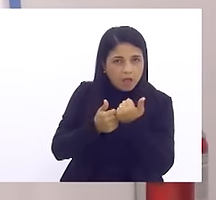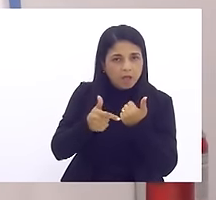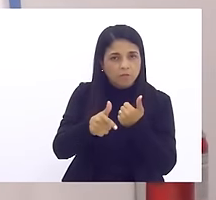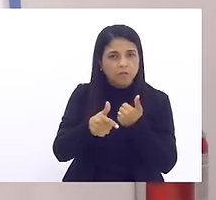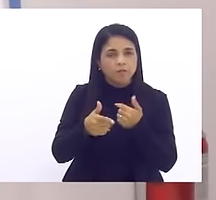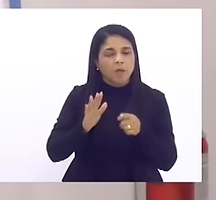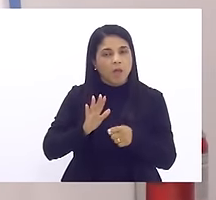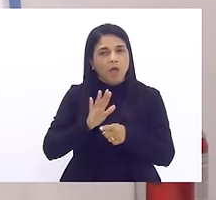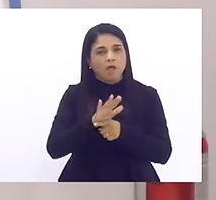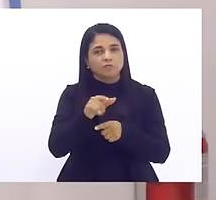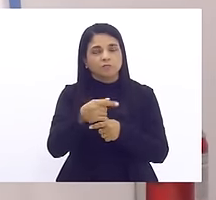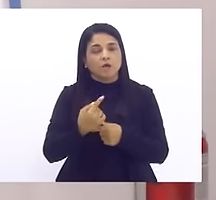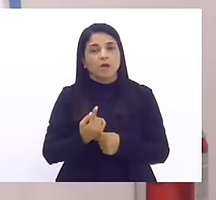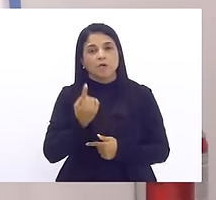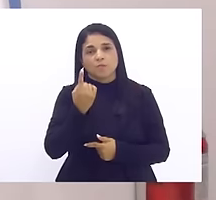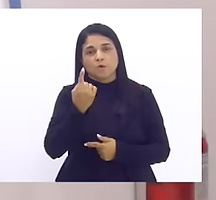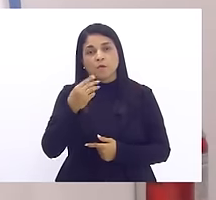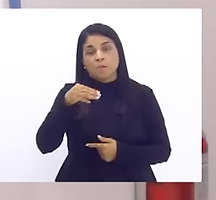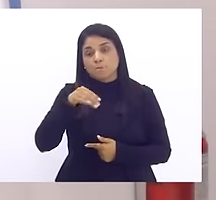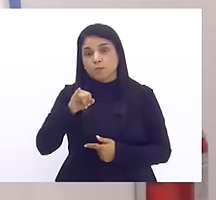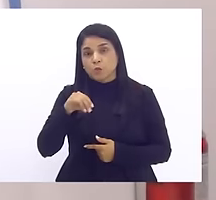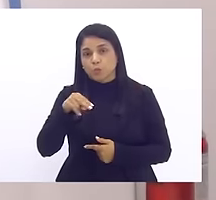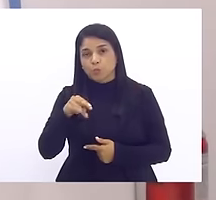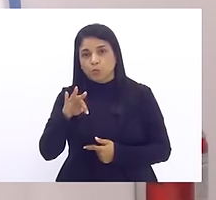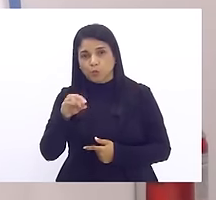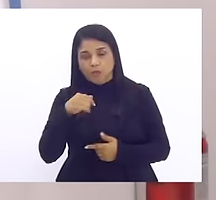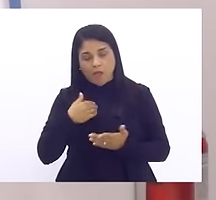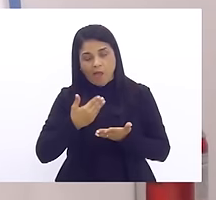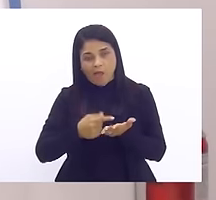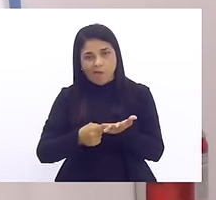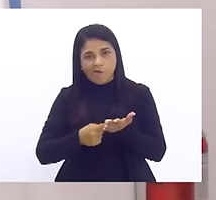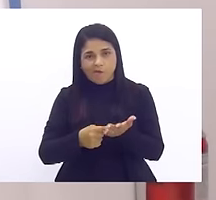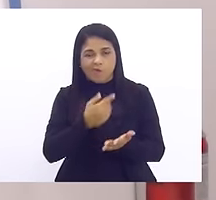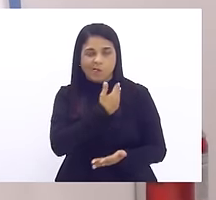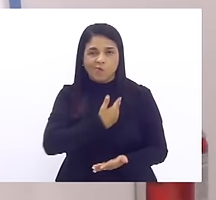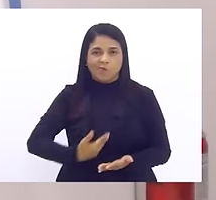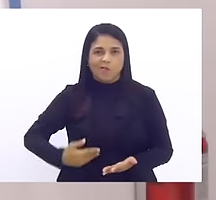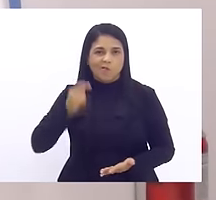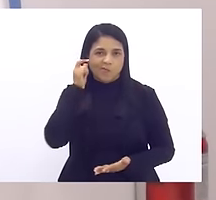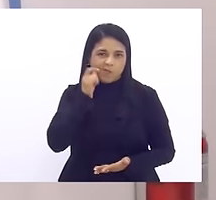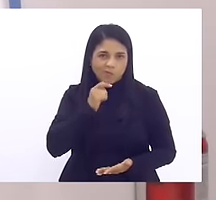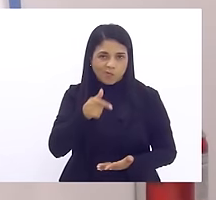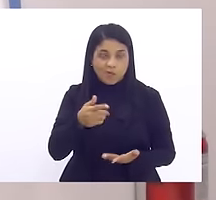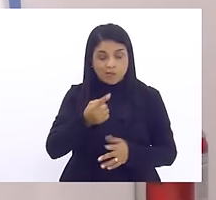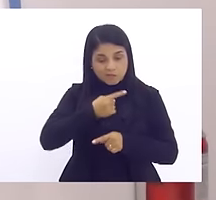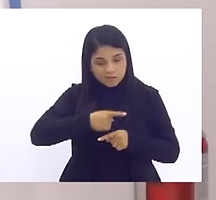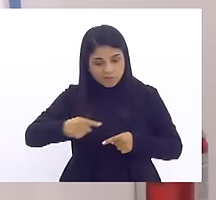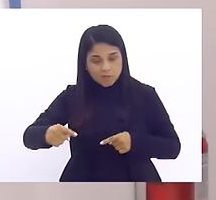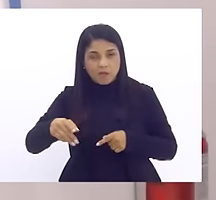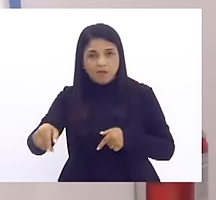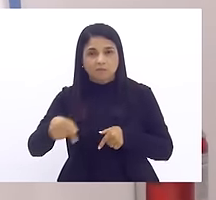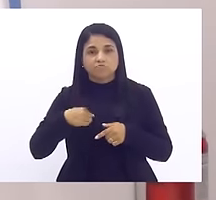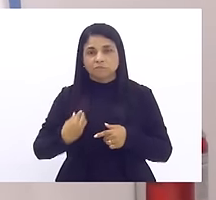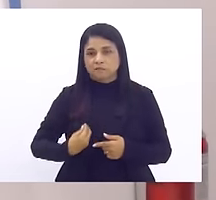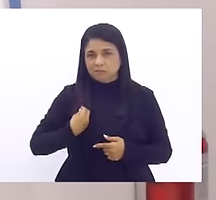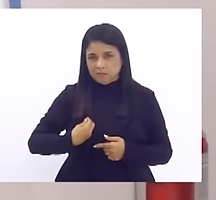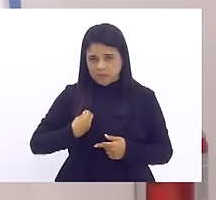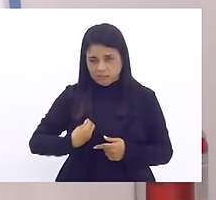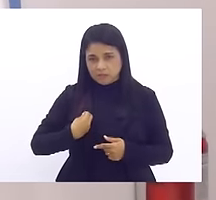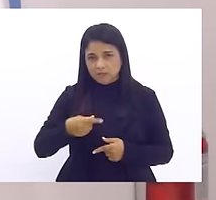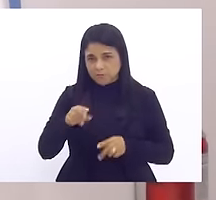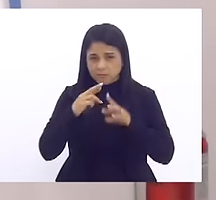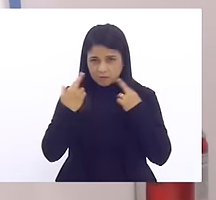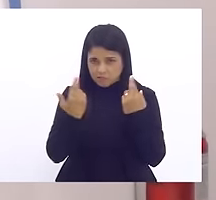como minuta do estatuto que foi um acordo feito com o governador Cláudio Castro que ainda essa semana acredito que o senhor participe inclusive dessa